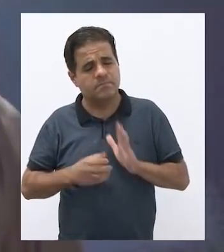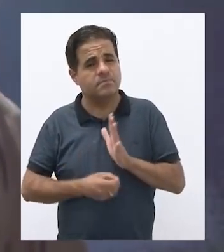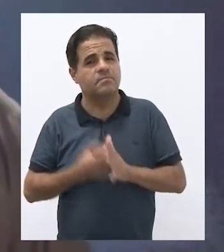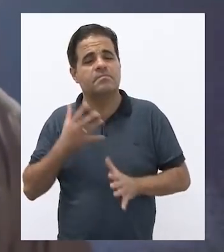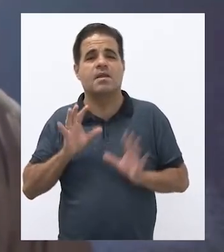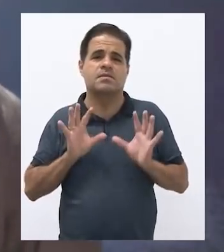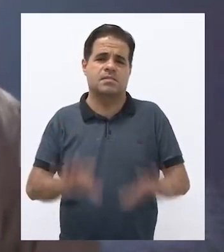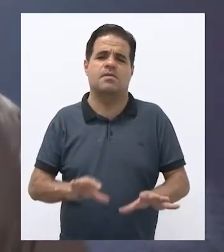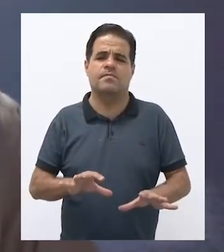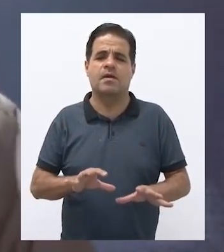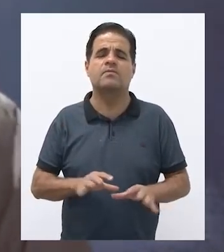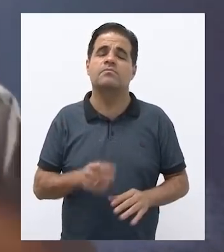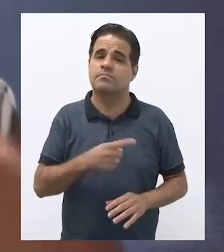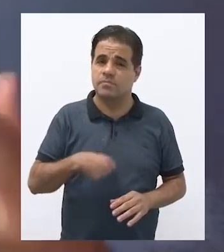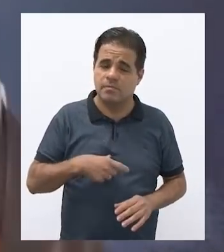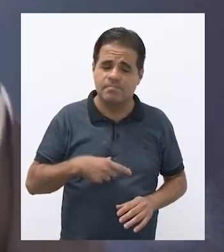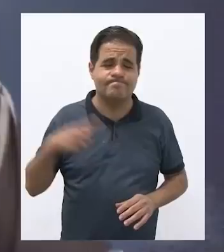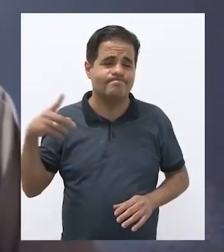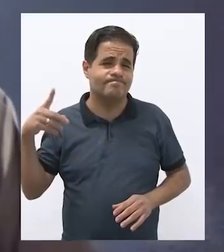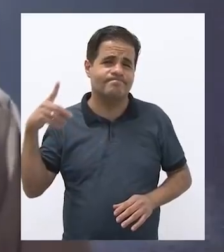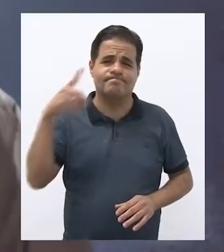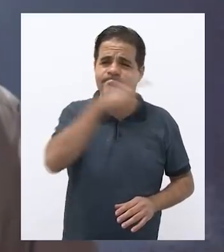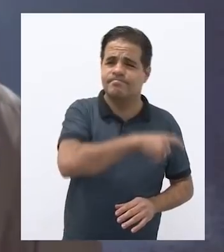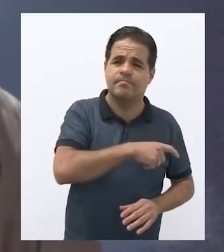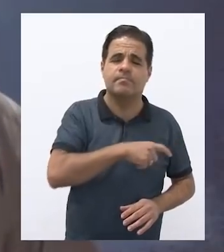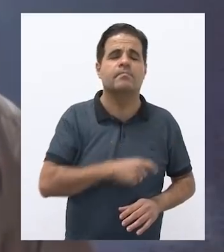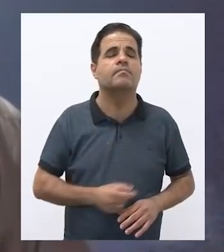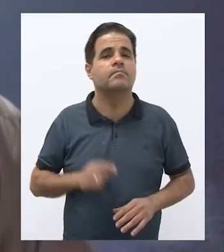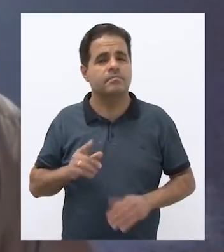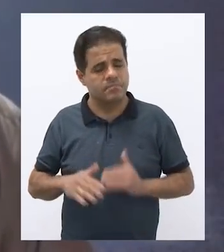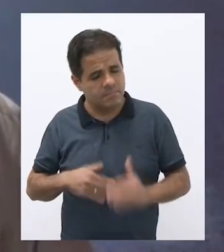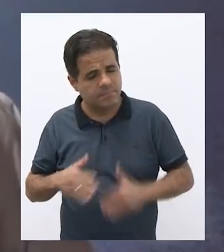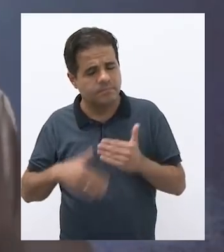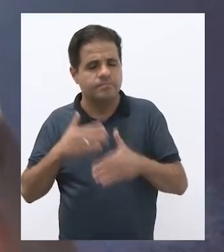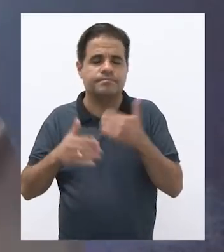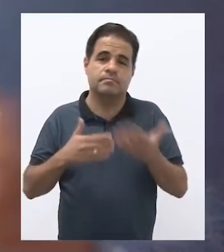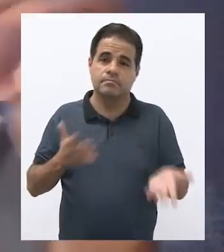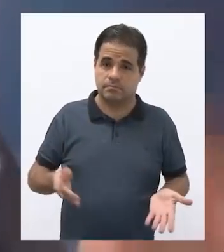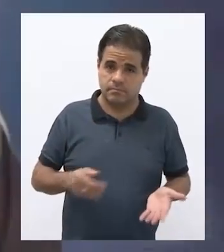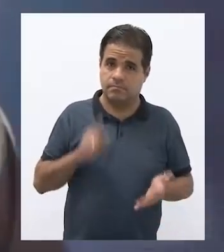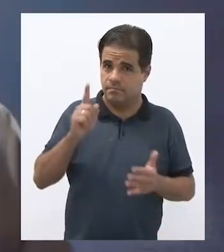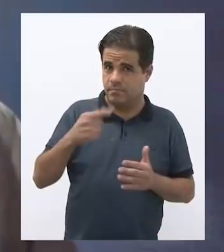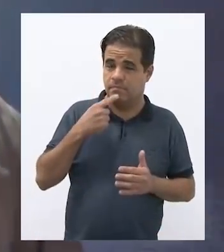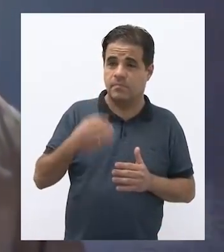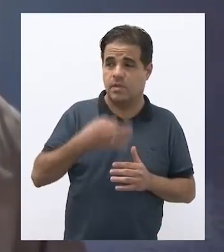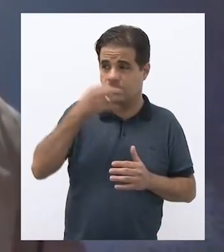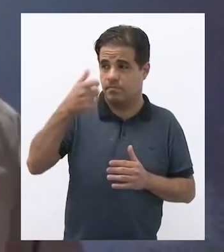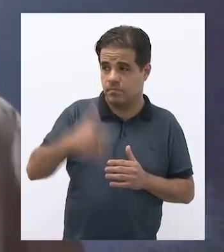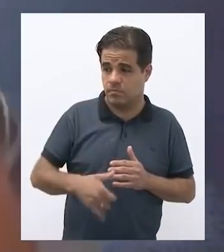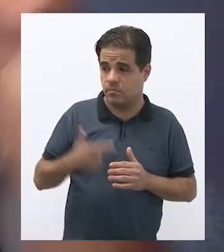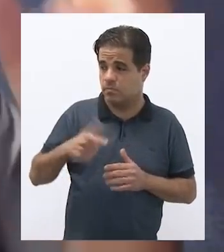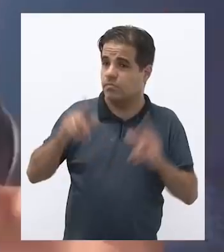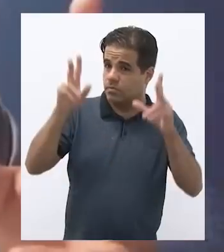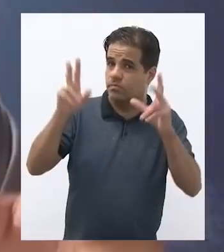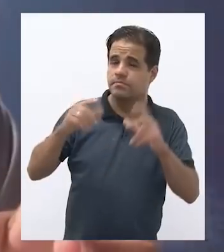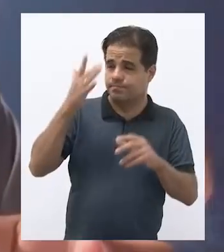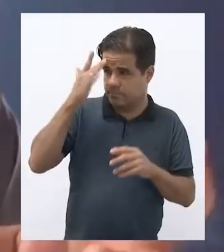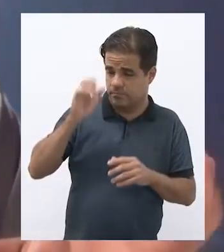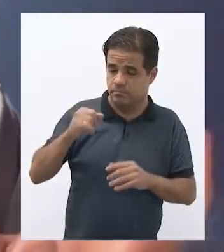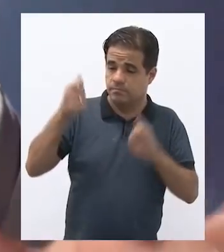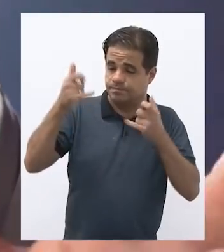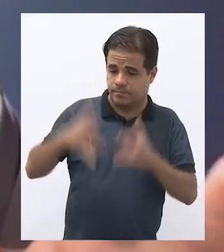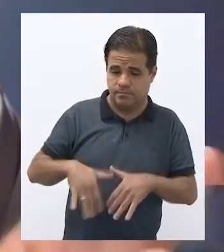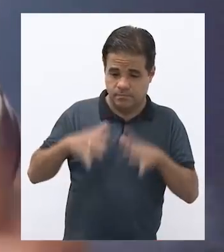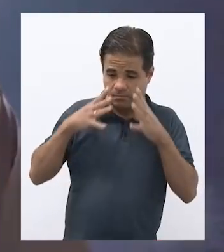esse efeito. E aí a gente acaba complicando muito esse processo. E aí você mencionou um outro tópico, não sei se eu me fiz claro com a